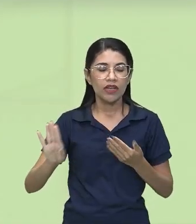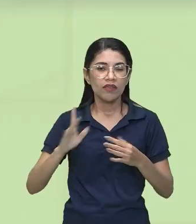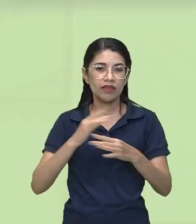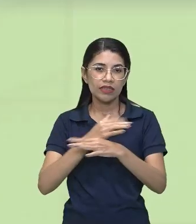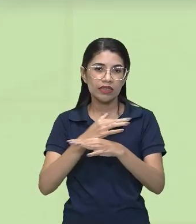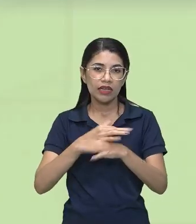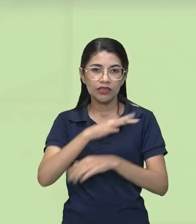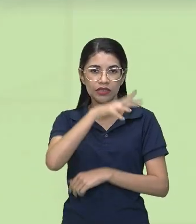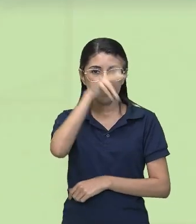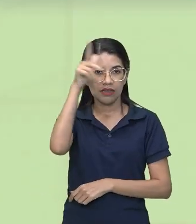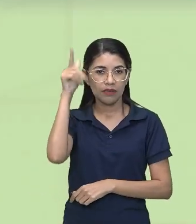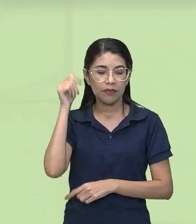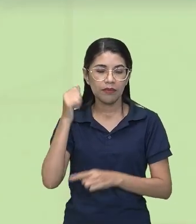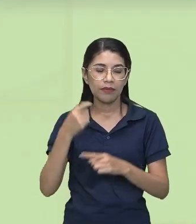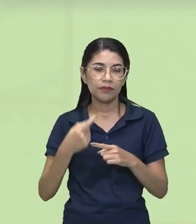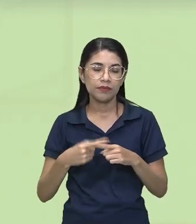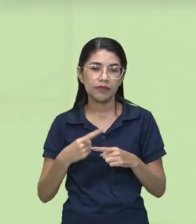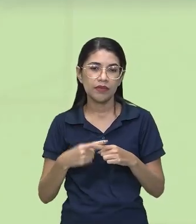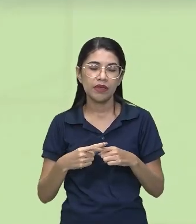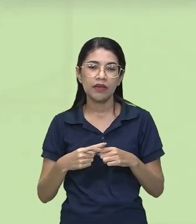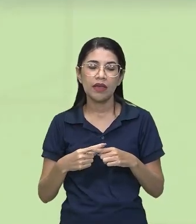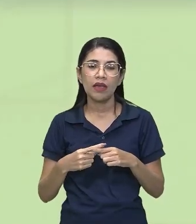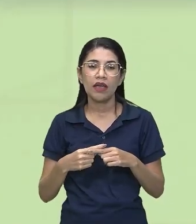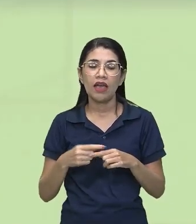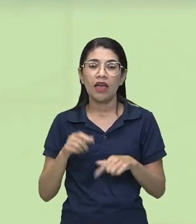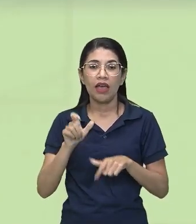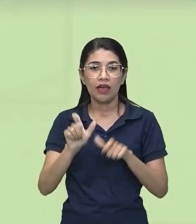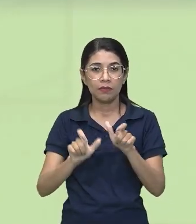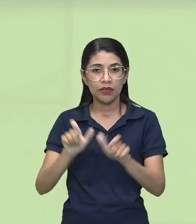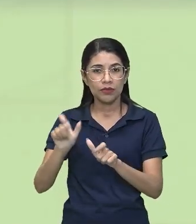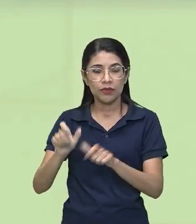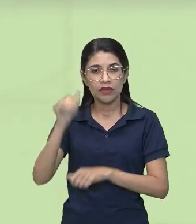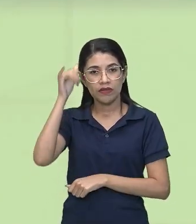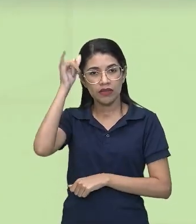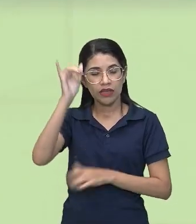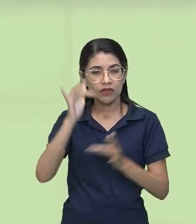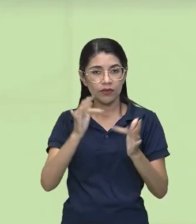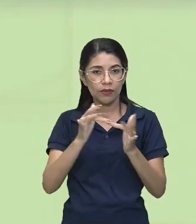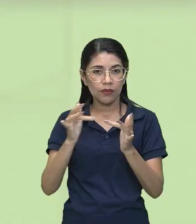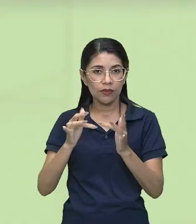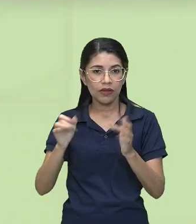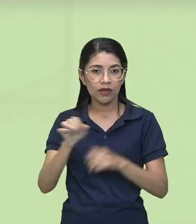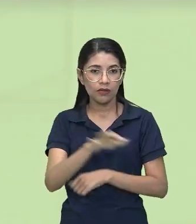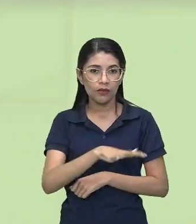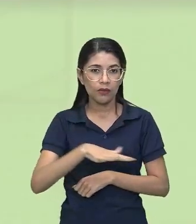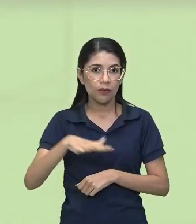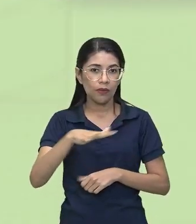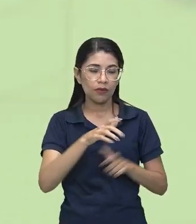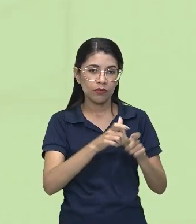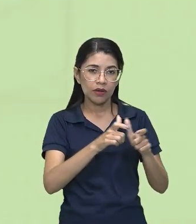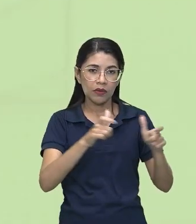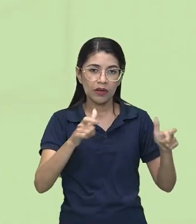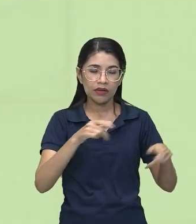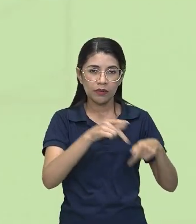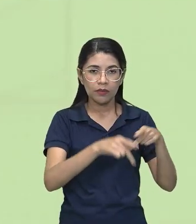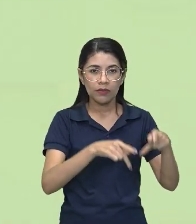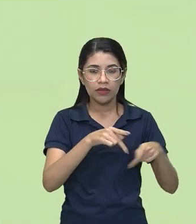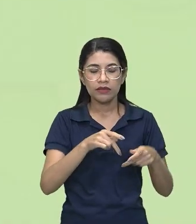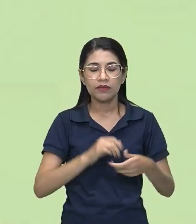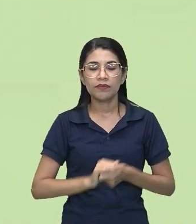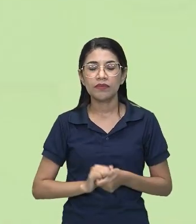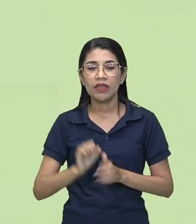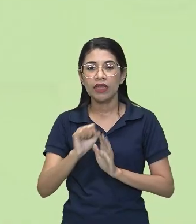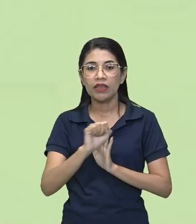Manaus, justamente para que essas pessoas não entrassem em contato com a população em geral. Década de